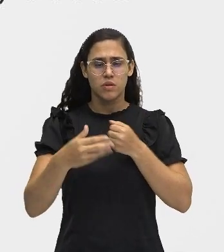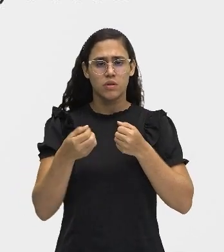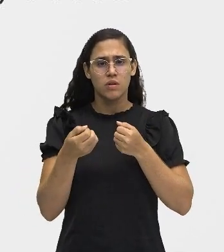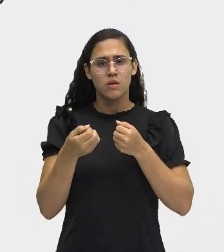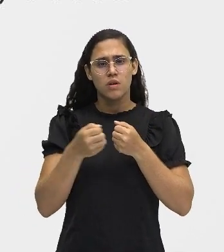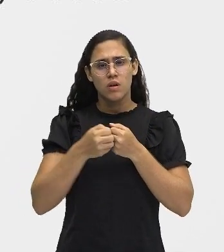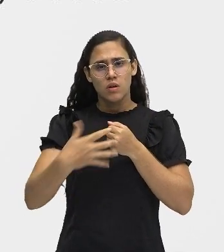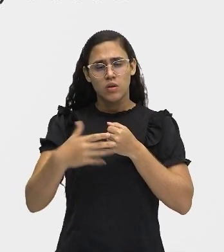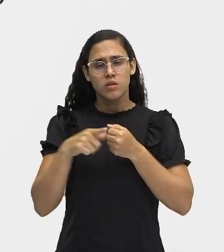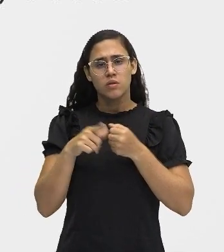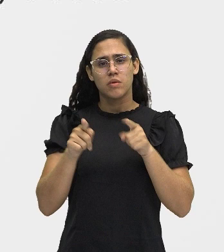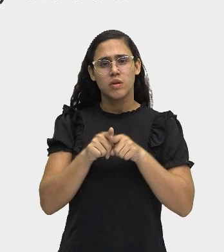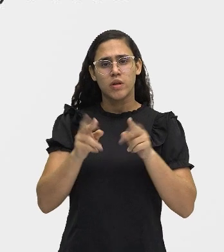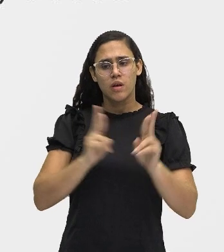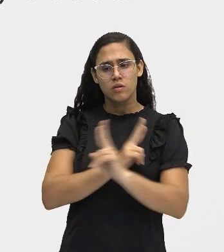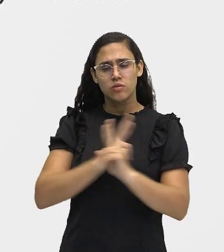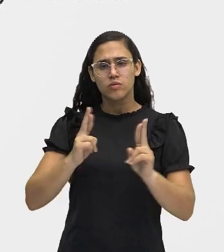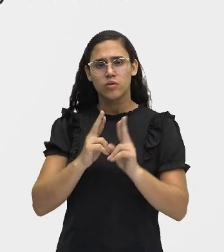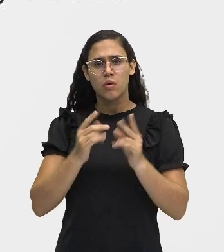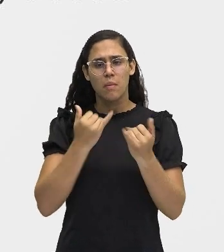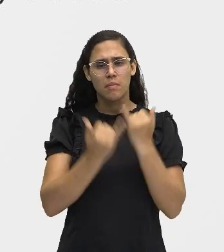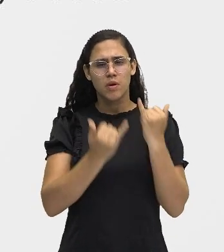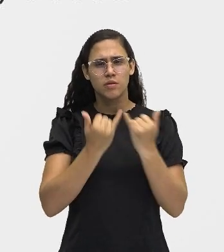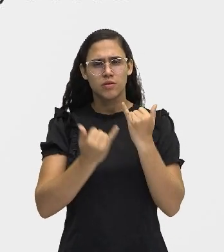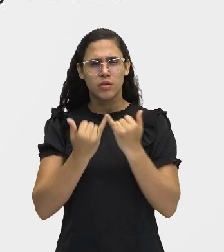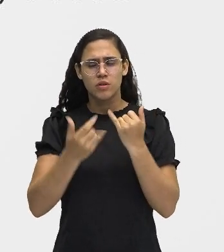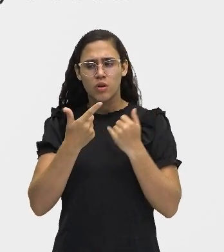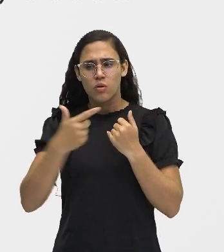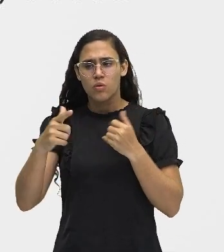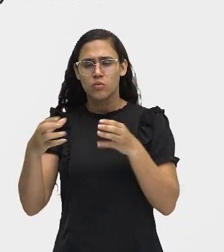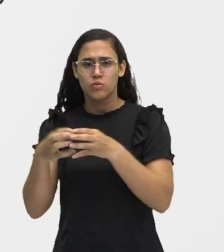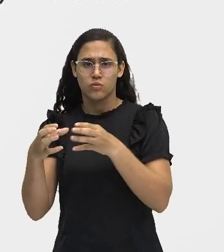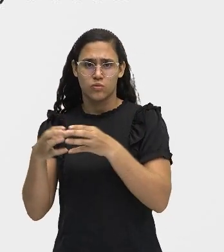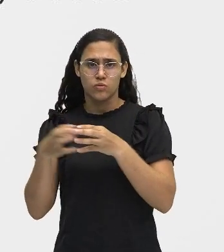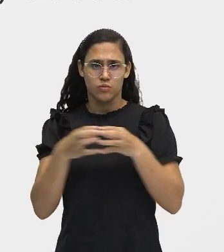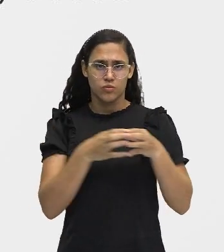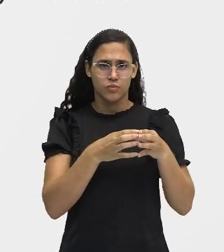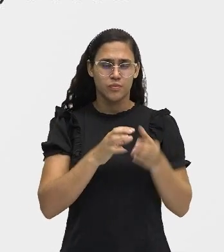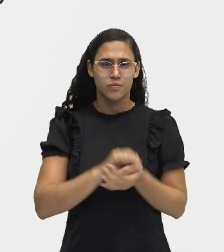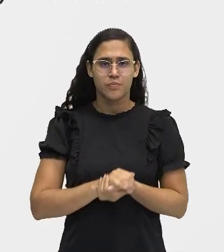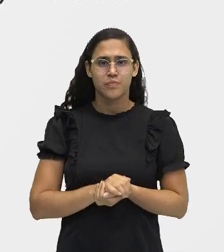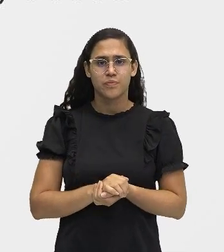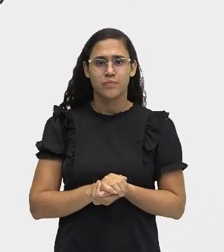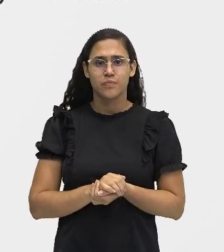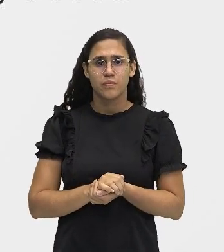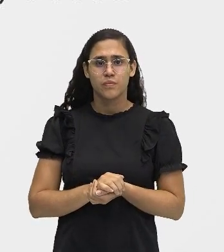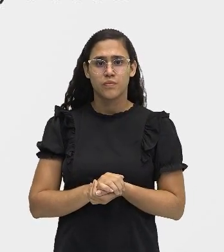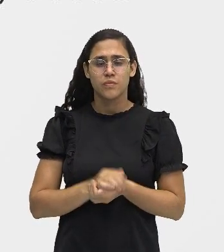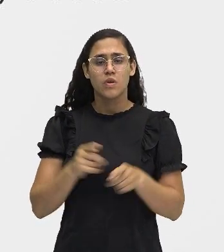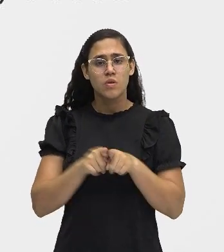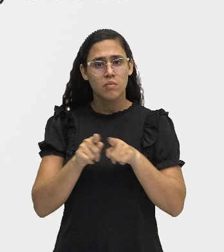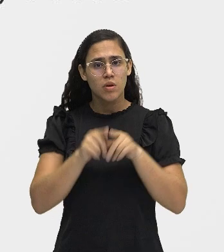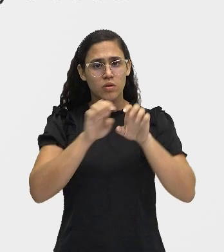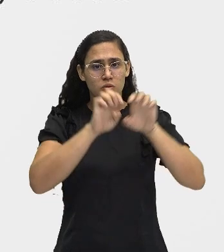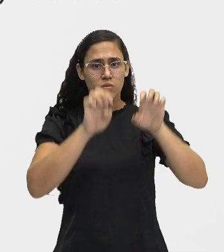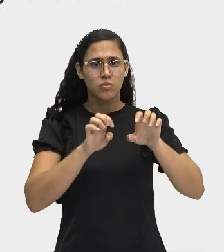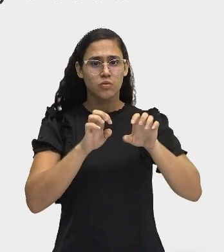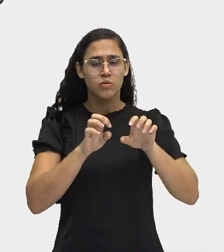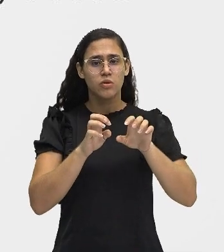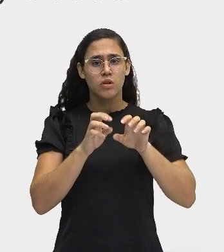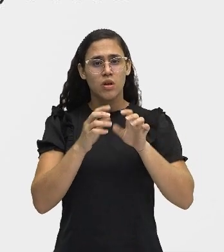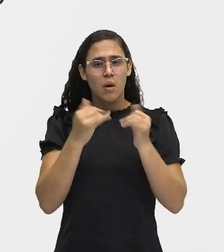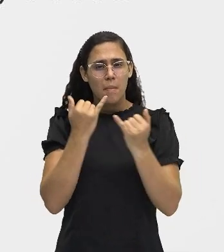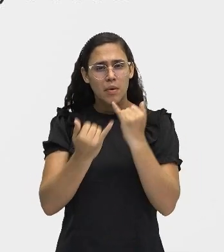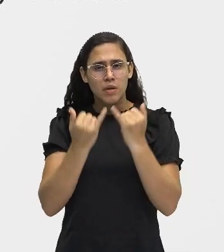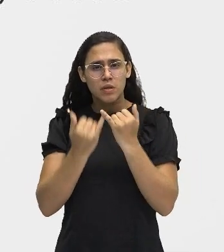assemelham com aquelas presentes em indivíduos de outras espécies. E aí, apesar de muitas vezes essas estruturas não apresentarem a mesma